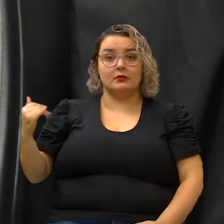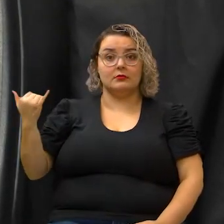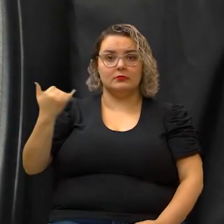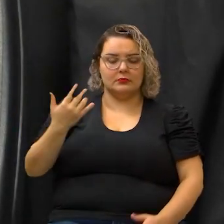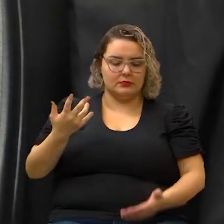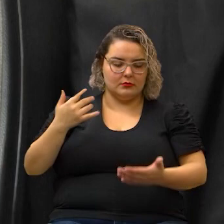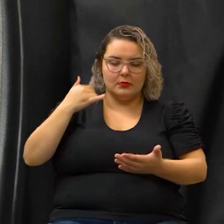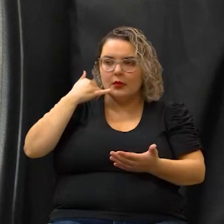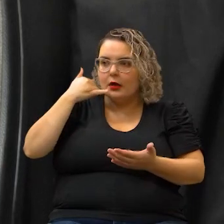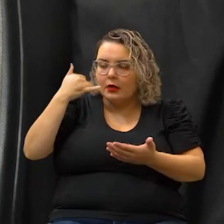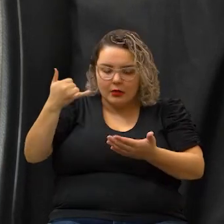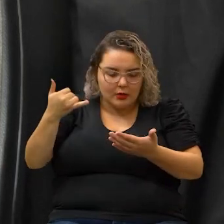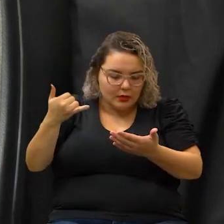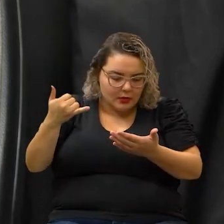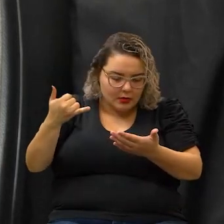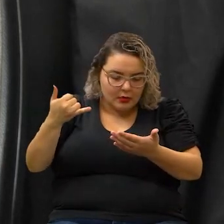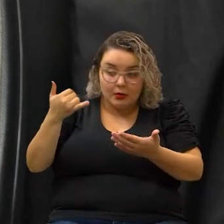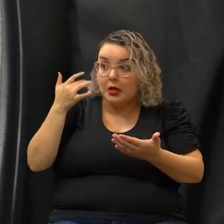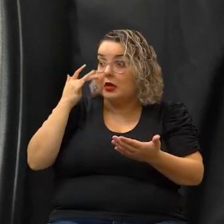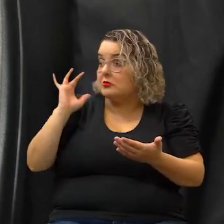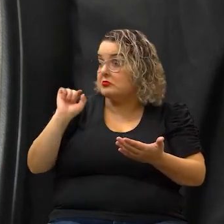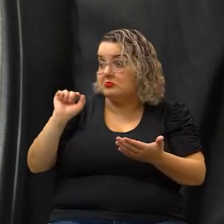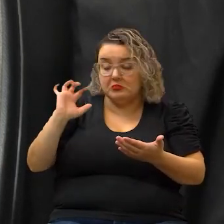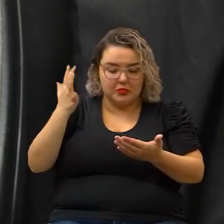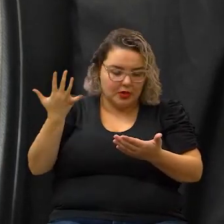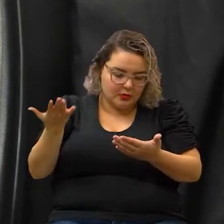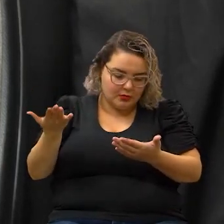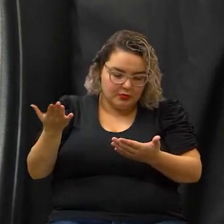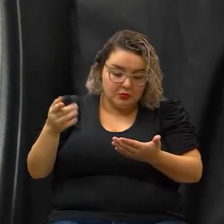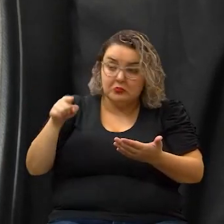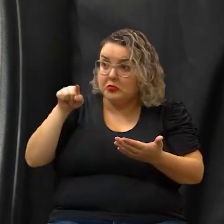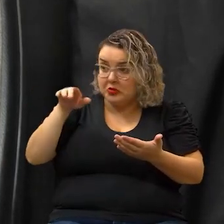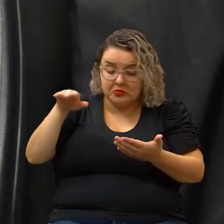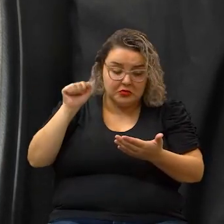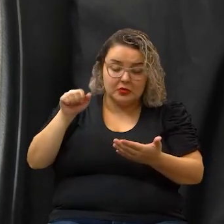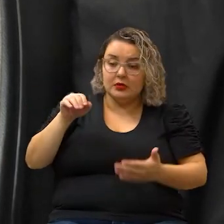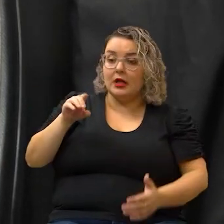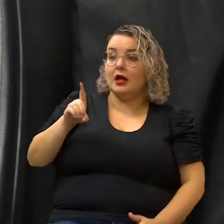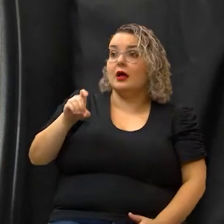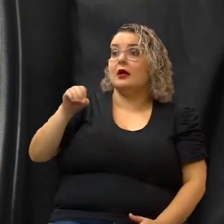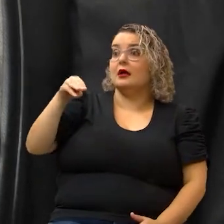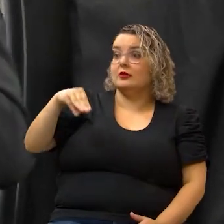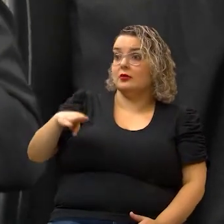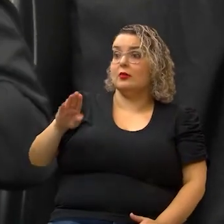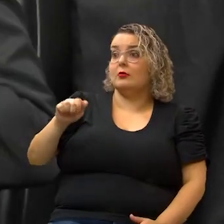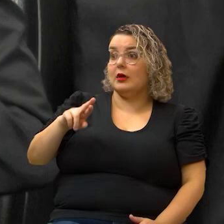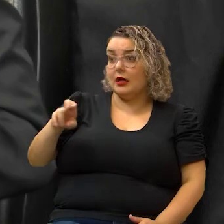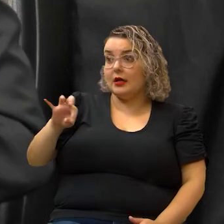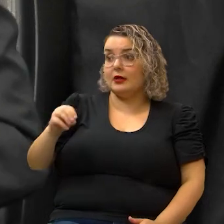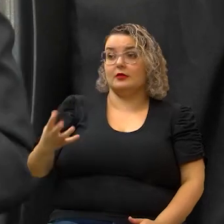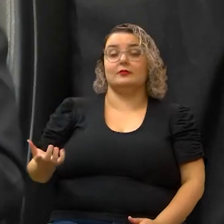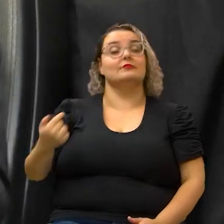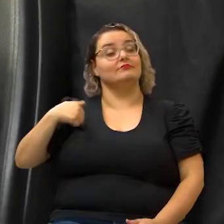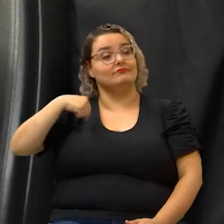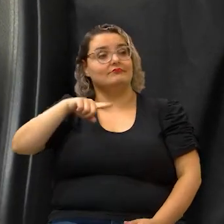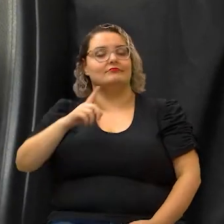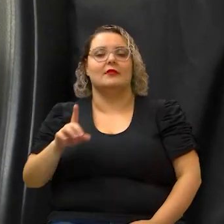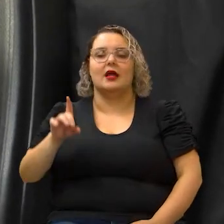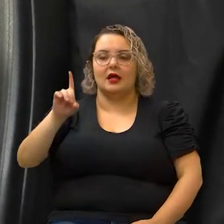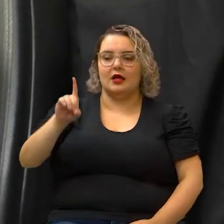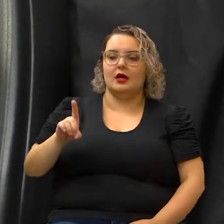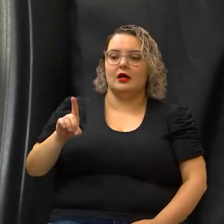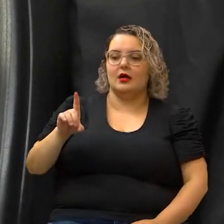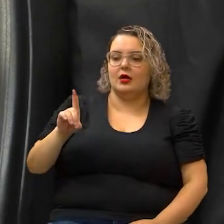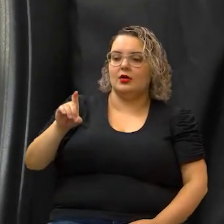para mim e falou, nossa, eu não sei o que aconteceu. Falou, você foi chamado na Dom Barreto. E eu fui. Cheguei na Dom Barreto, a diretora